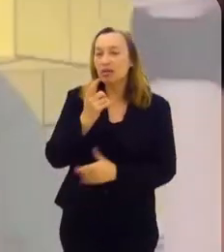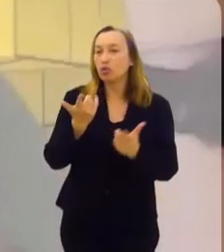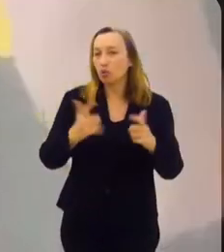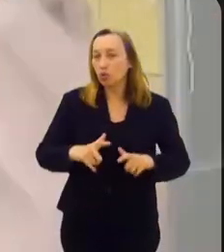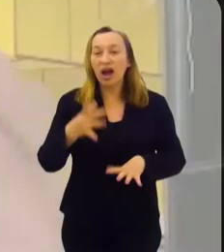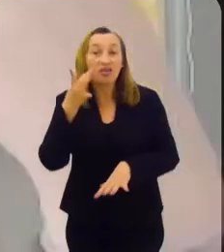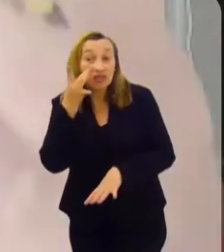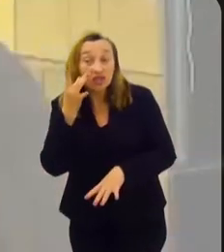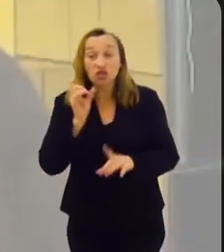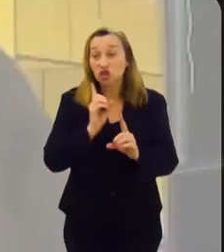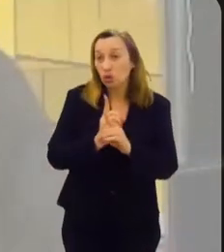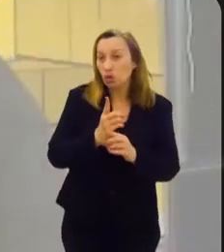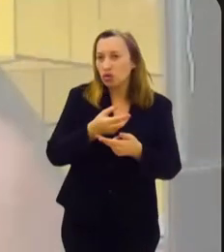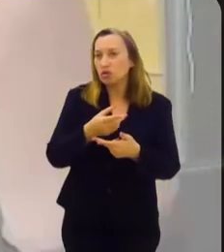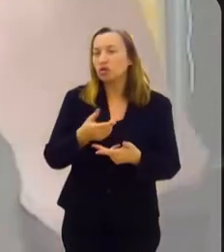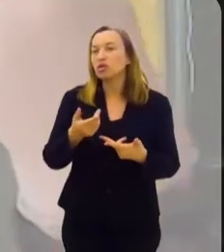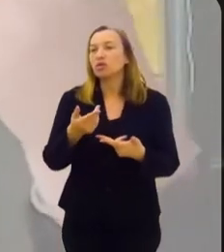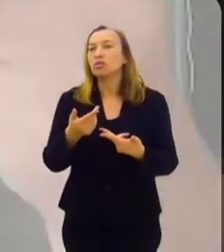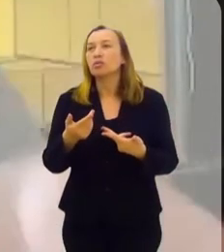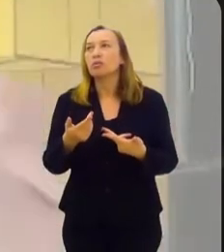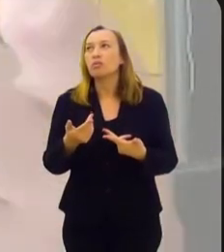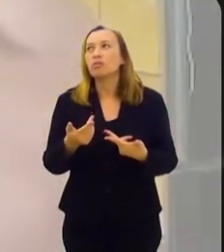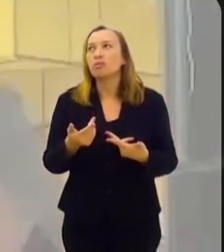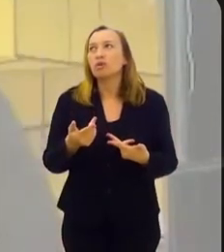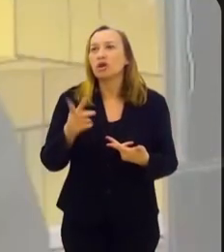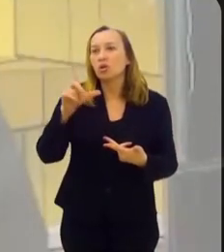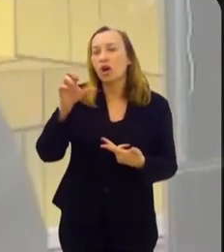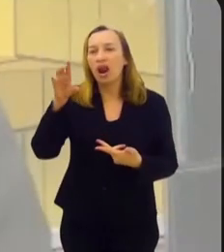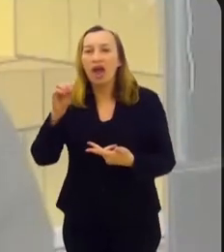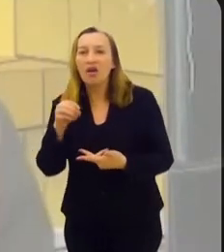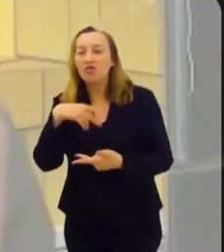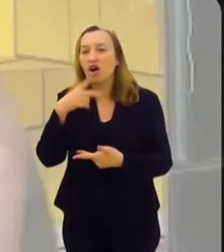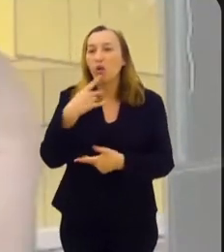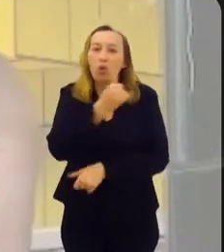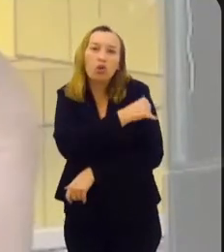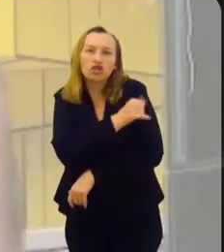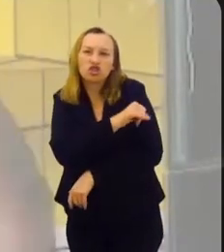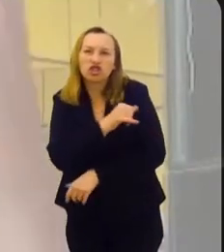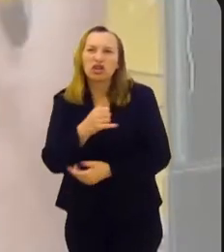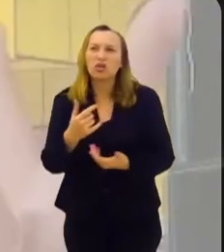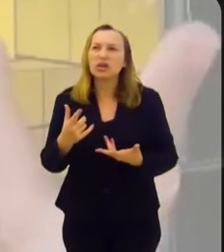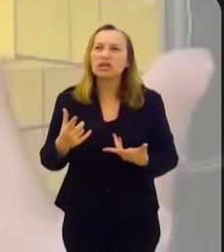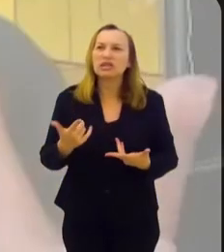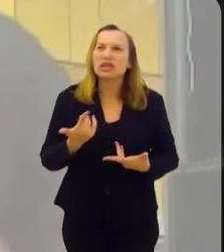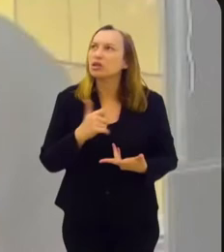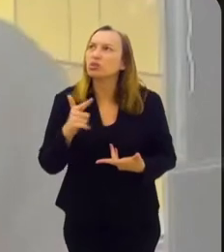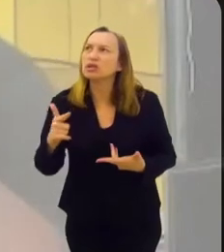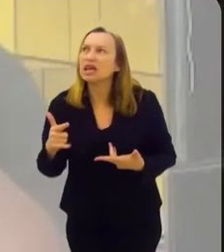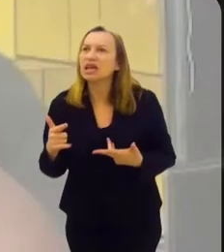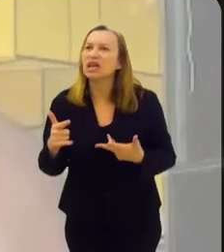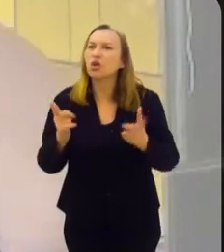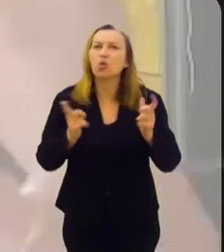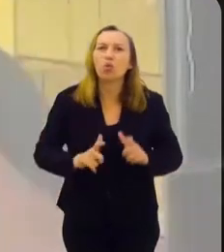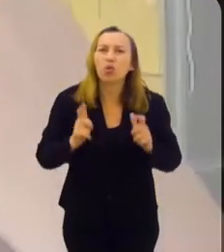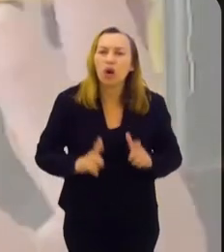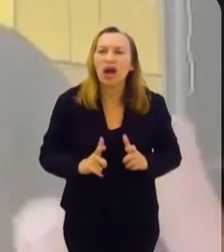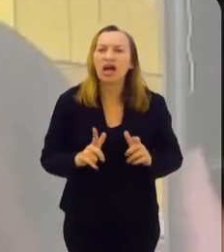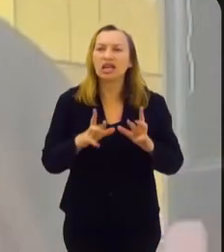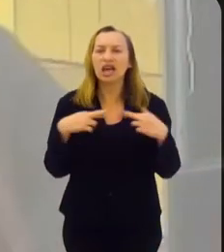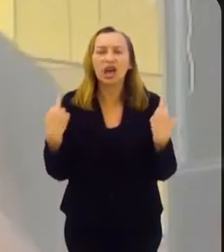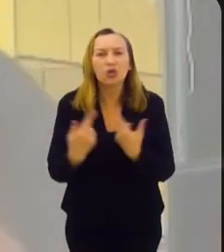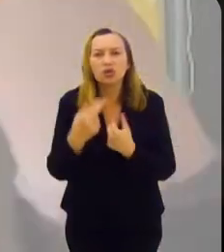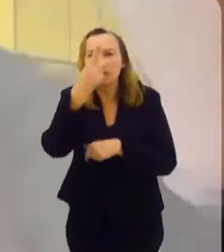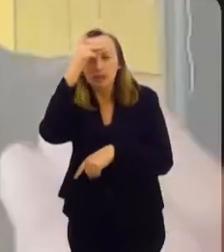exemplo, a gente era um espaço físico de encontro, muito por causa, né, disso que o Léo colocou, assim, no Rio de Janeiro, a gente não tem